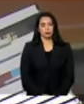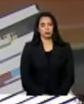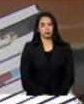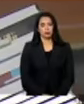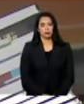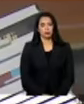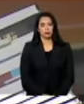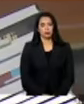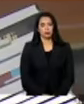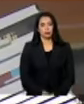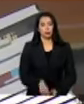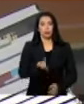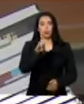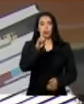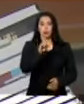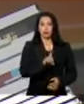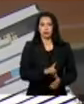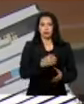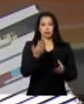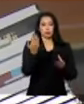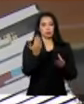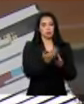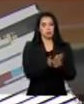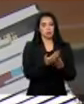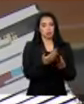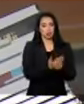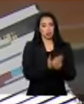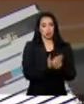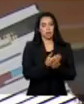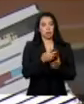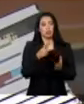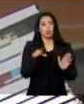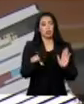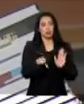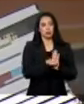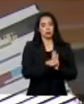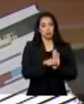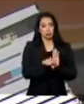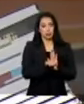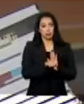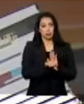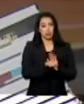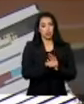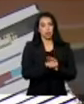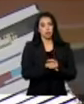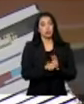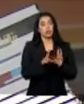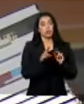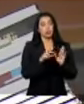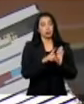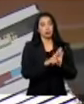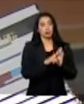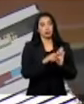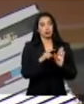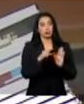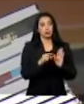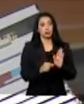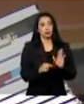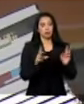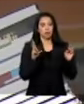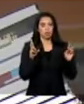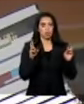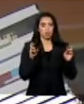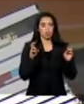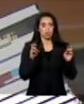harmonizar o direito processual penal ao ordenamento constitucional. Segundo, destaca, entre aspas,